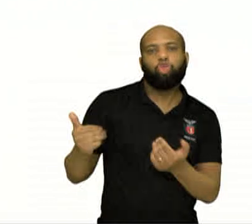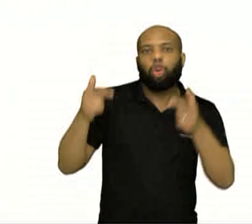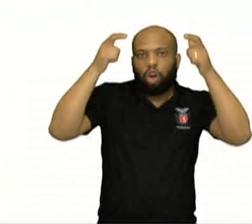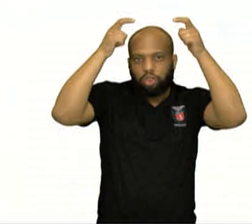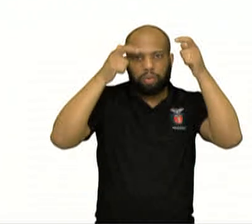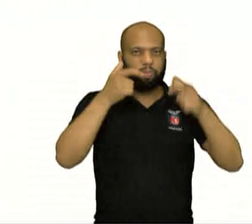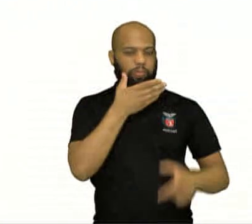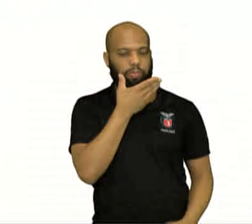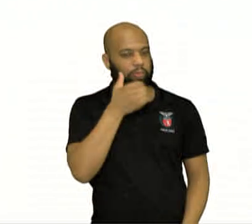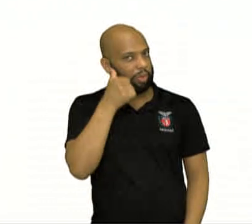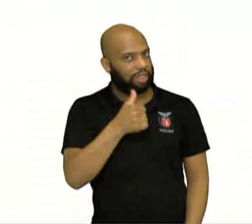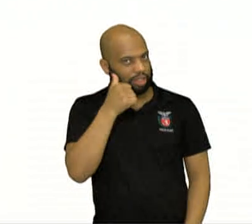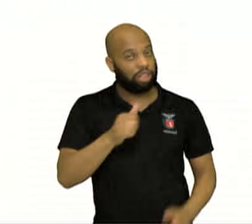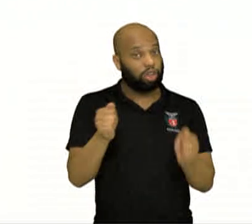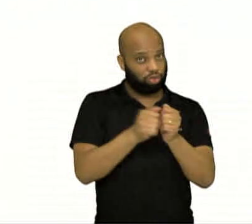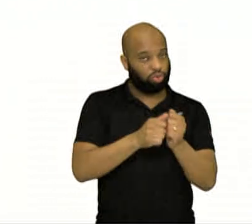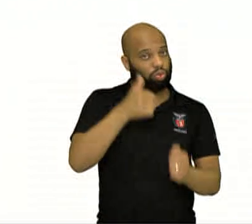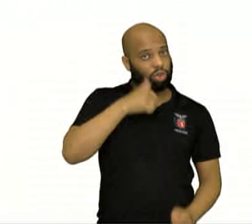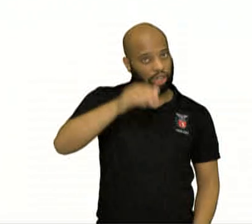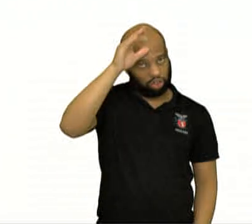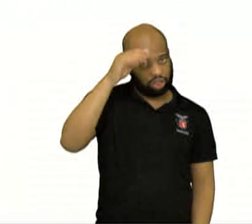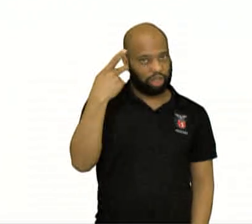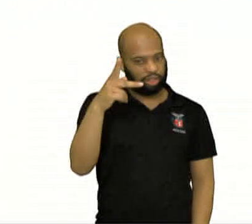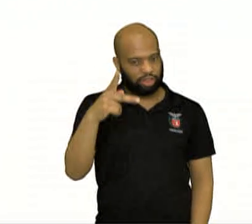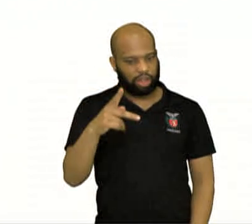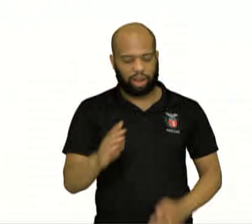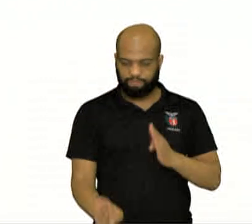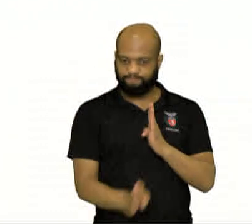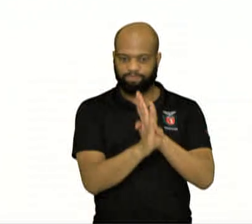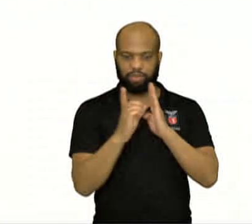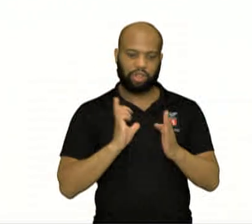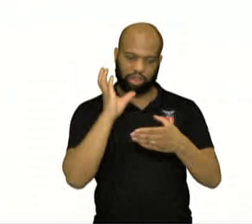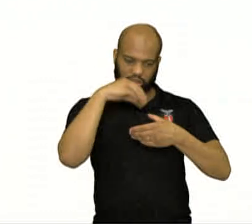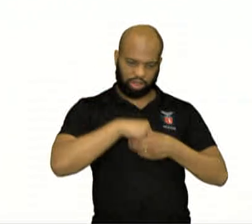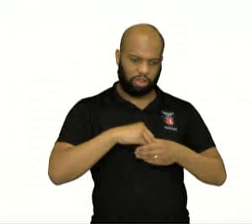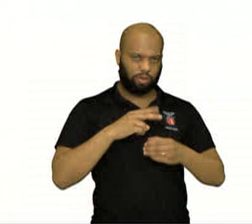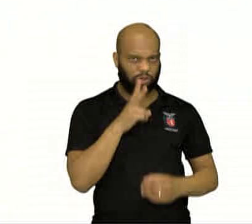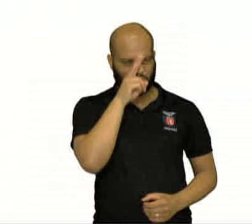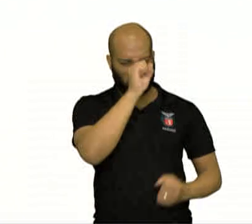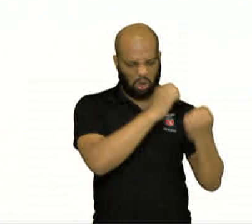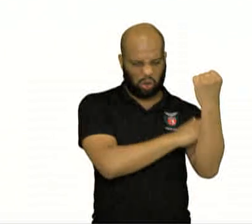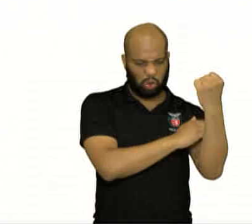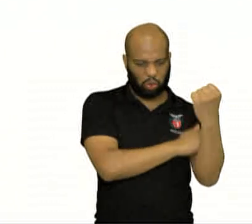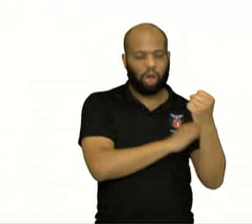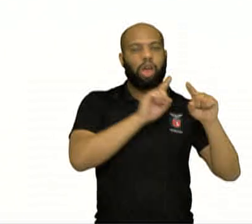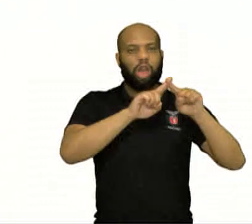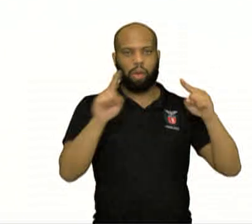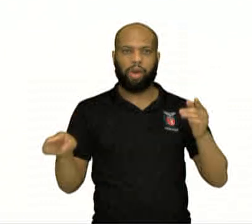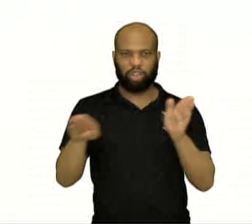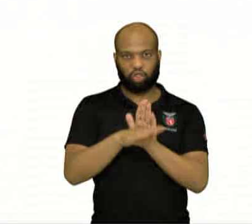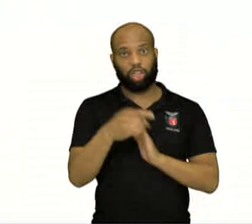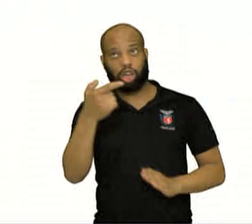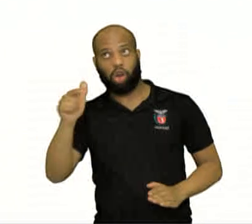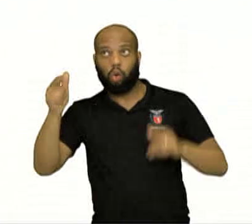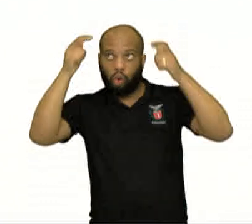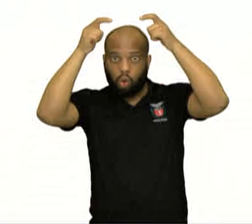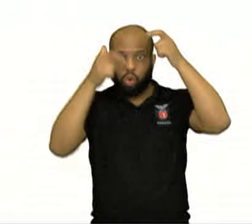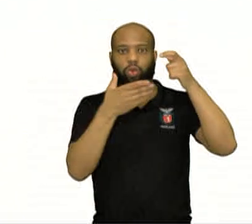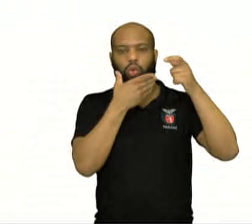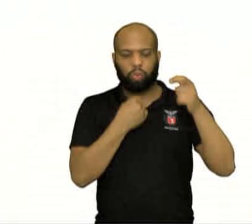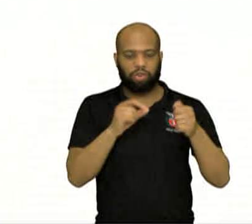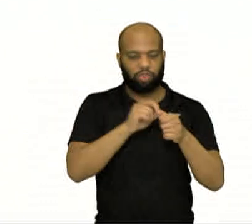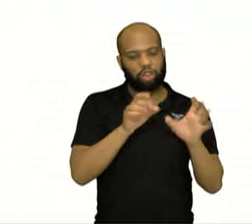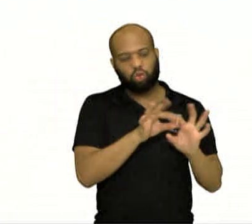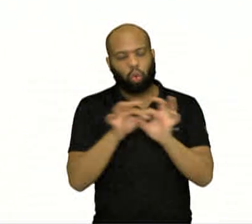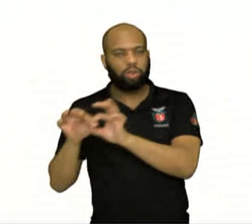antílope leva a descoberta sua força superior em Minas na chegada Steve Trevor que por sua vez leva o